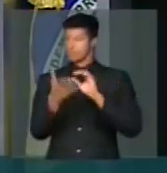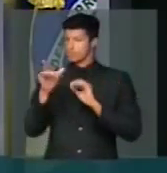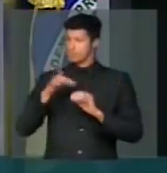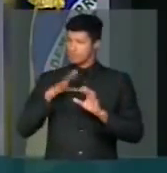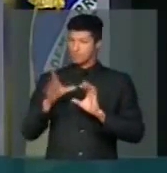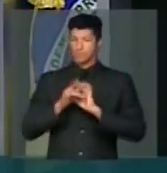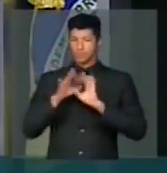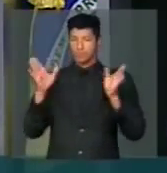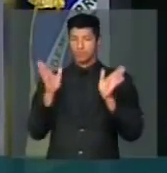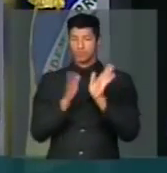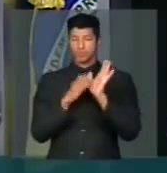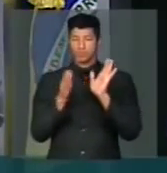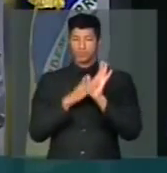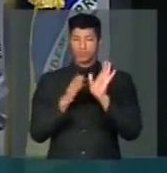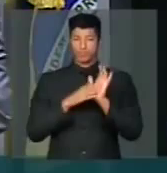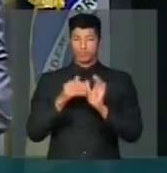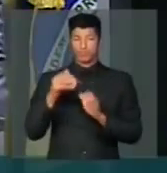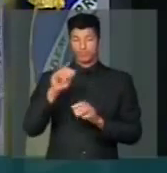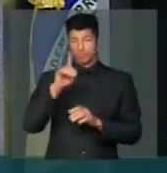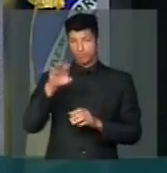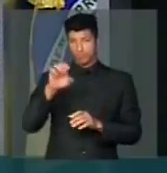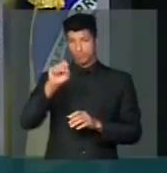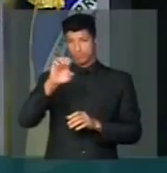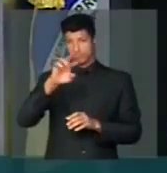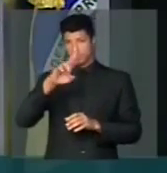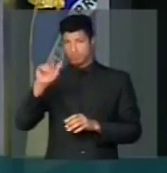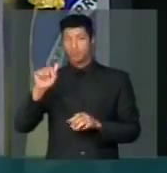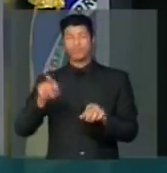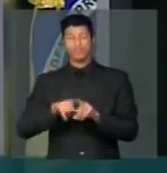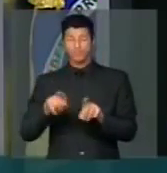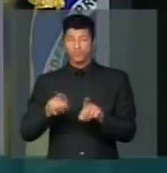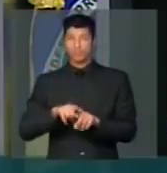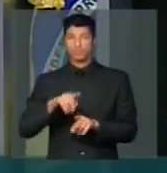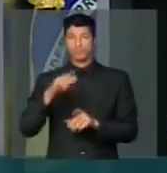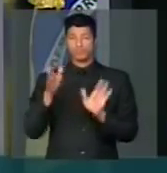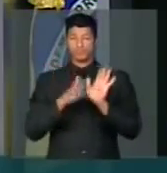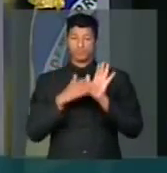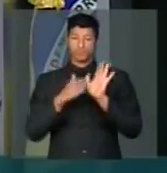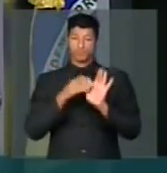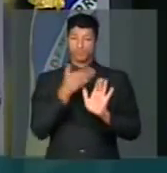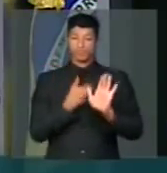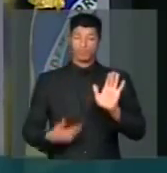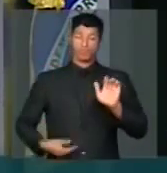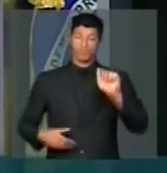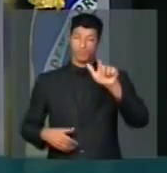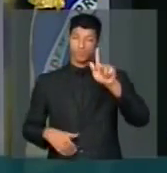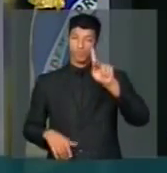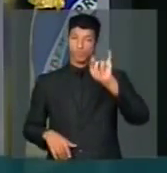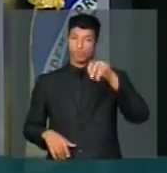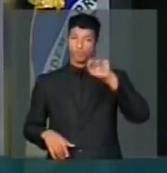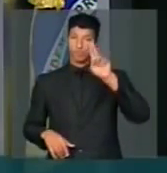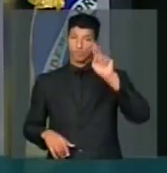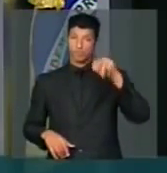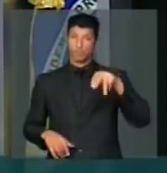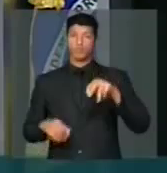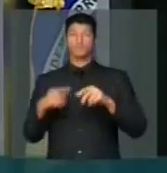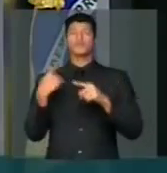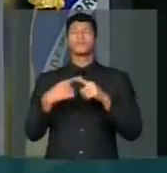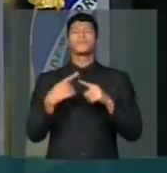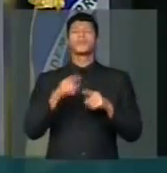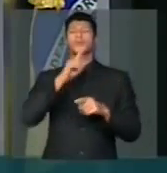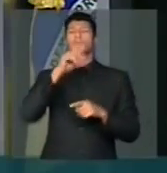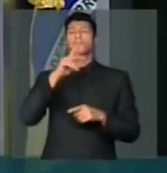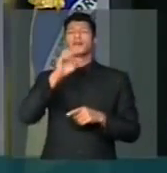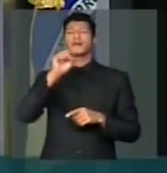à disposição a proposta do José Serra, os senhores têm à disposição da proposta do governador Alckmin. Por que é que o